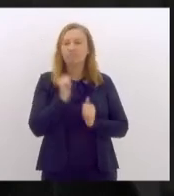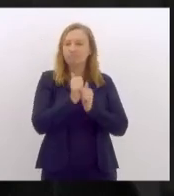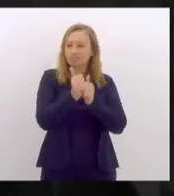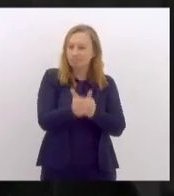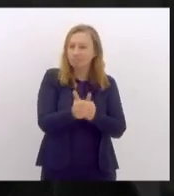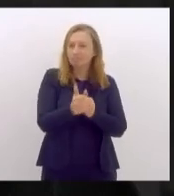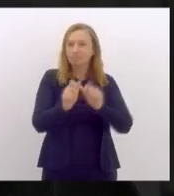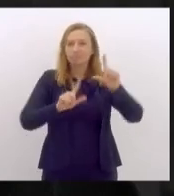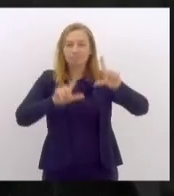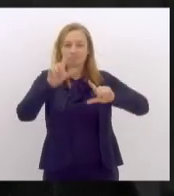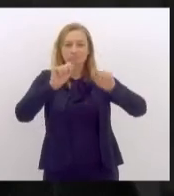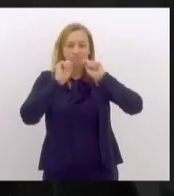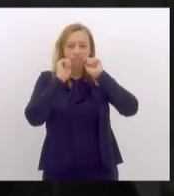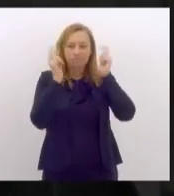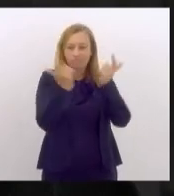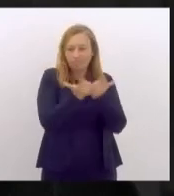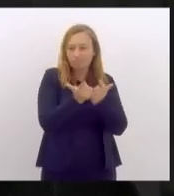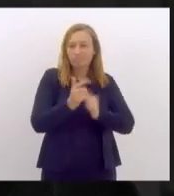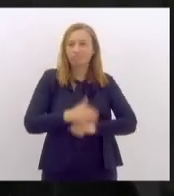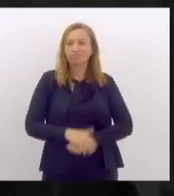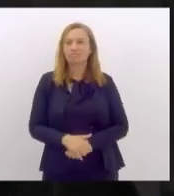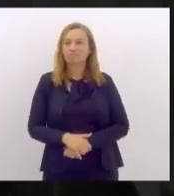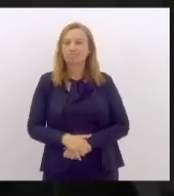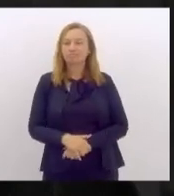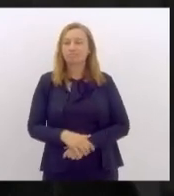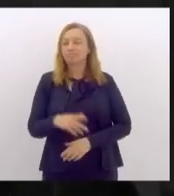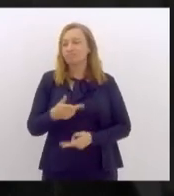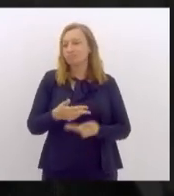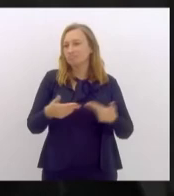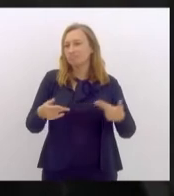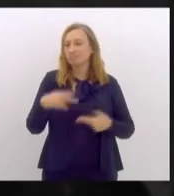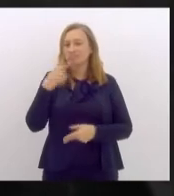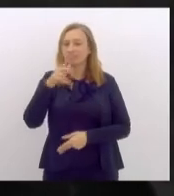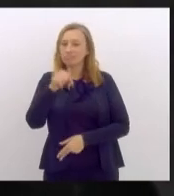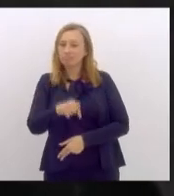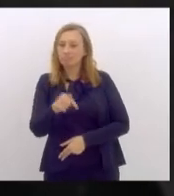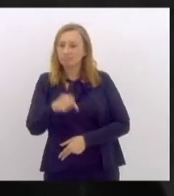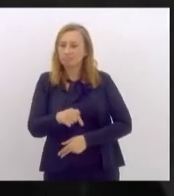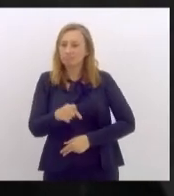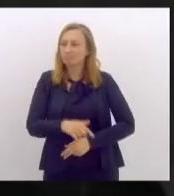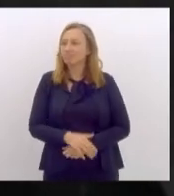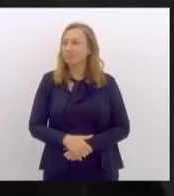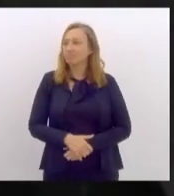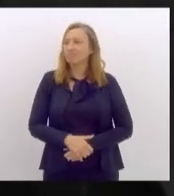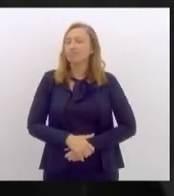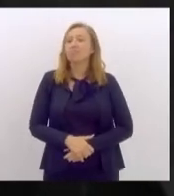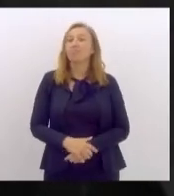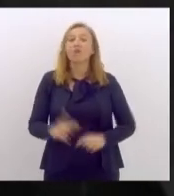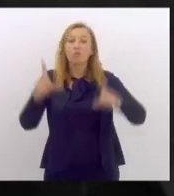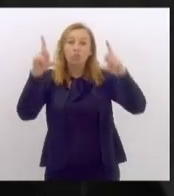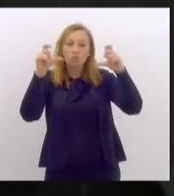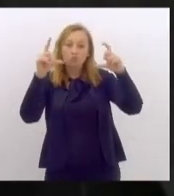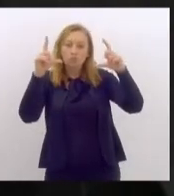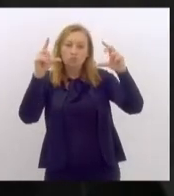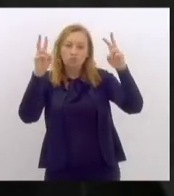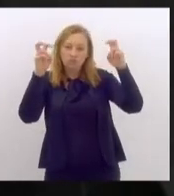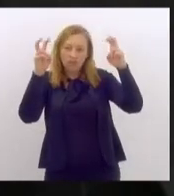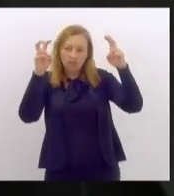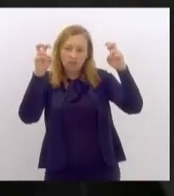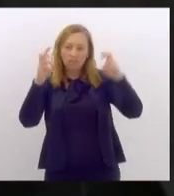aí pela TV alerj acho que muitas falaram aqui sobre o tema que rege